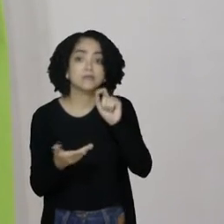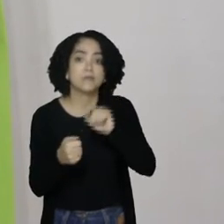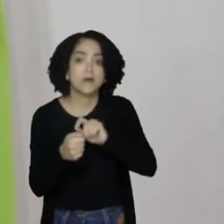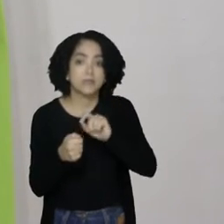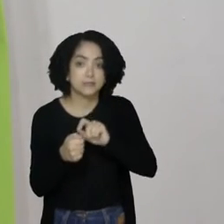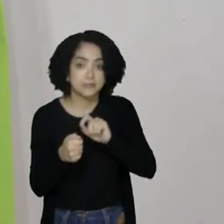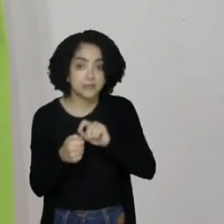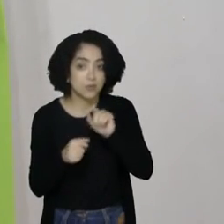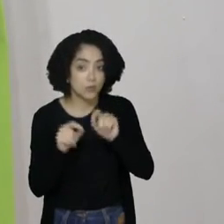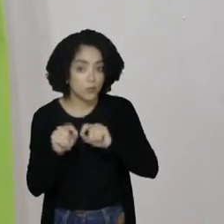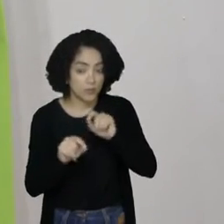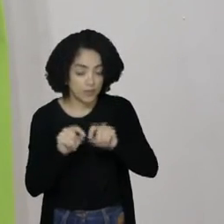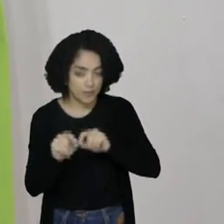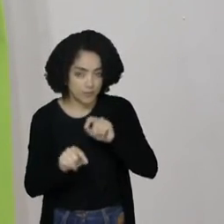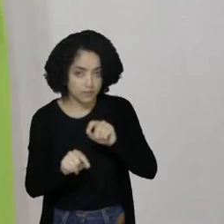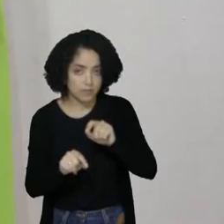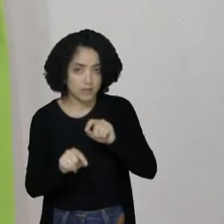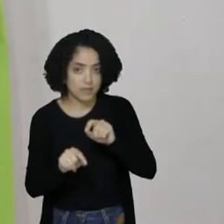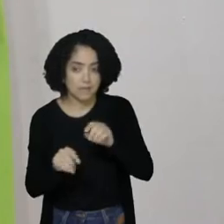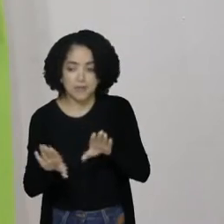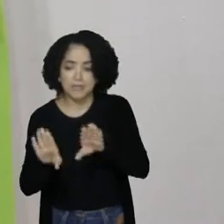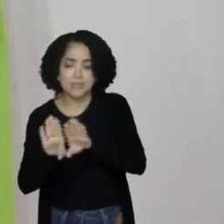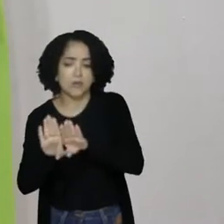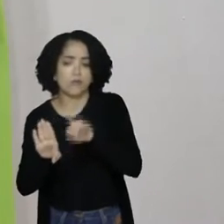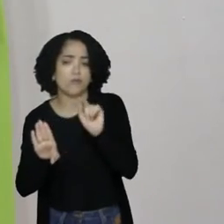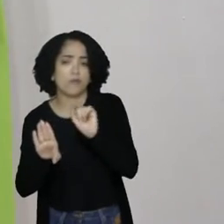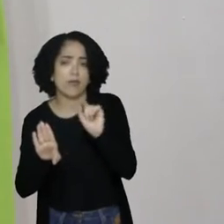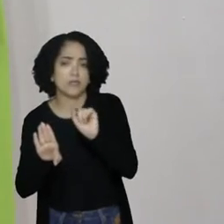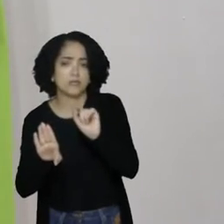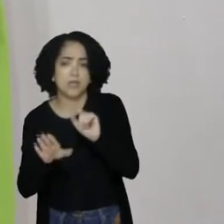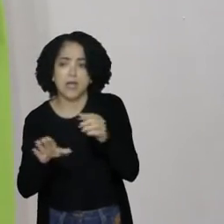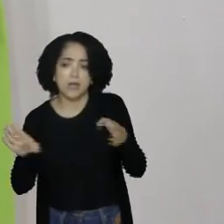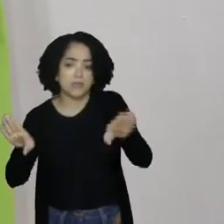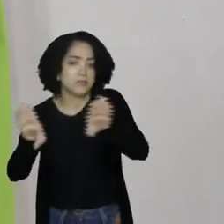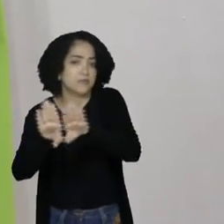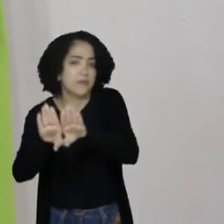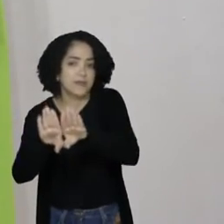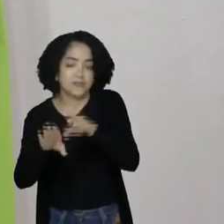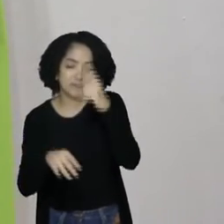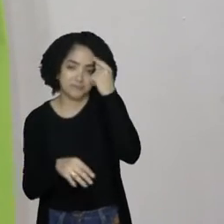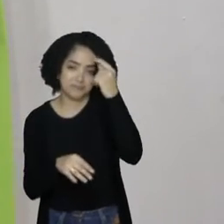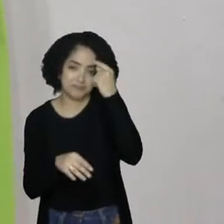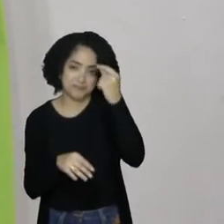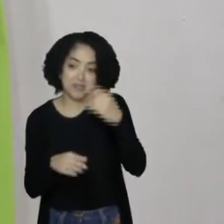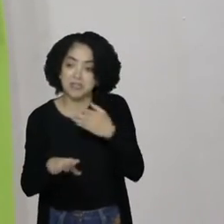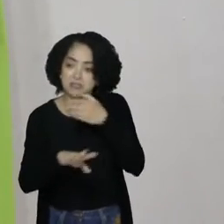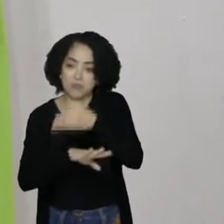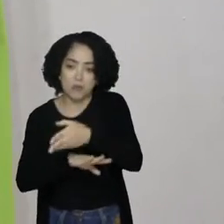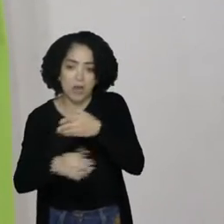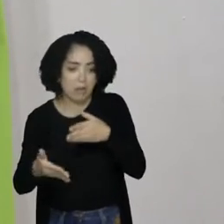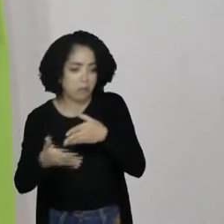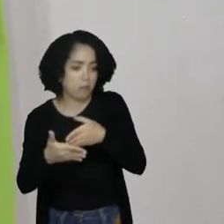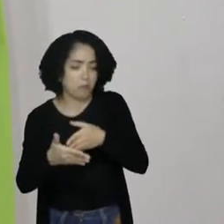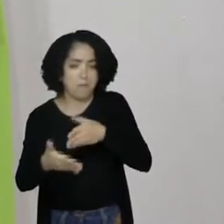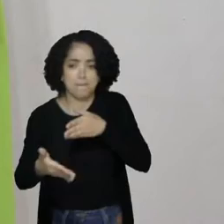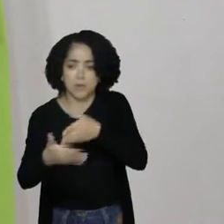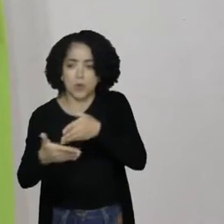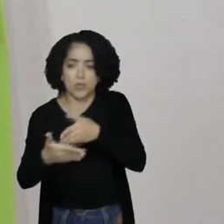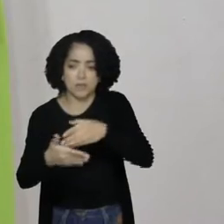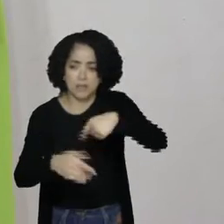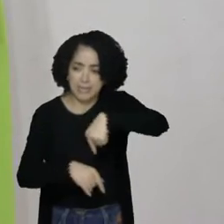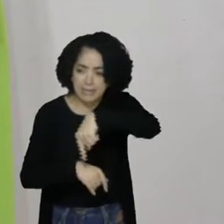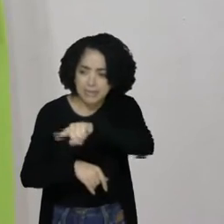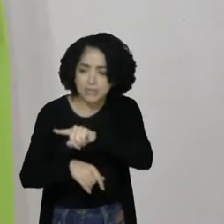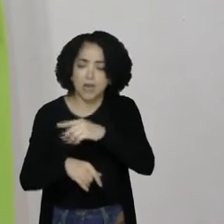que a universidade não feche? Eles fecham a universidade. Eles vão lá, não deixam ninguém usar, eles